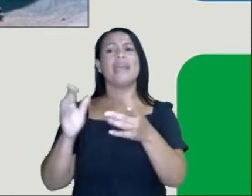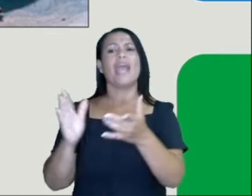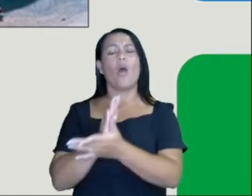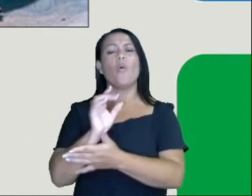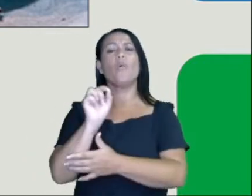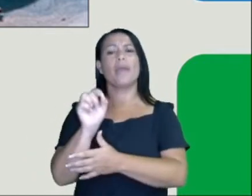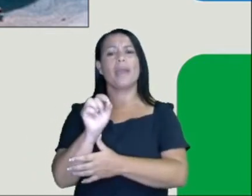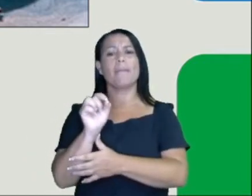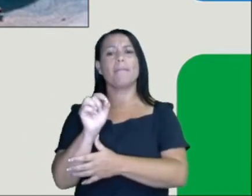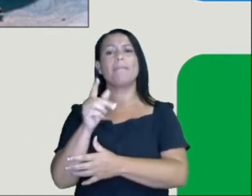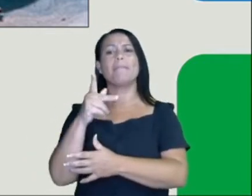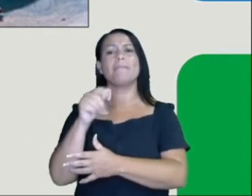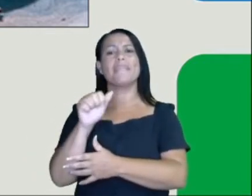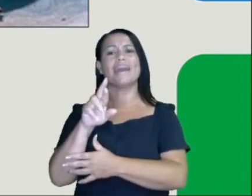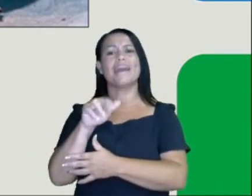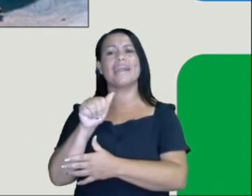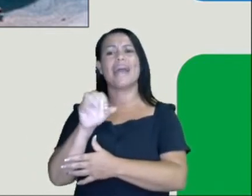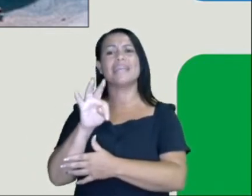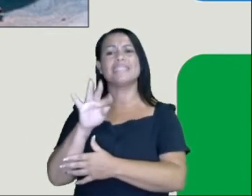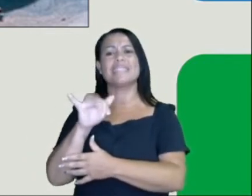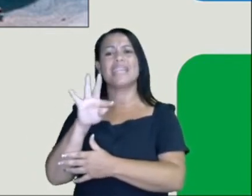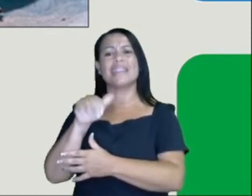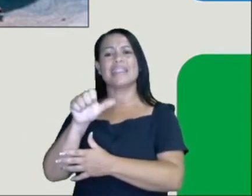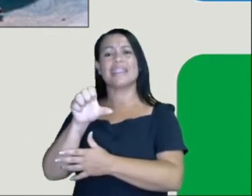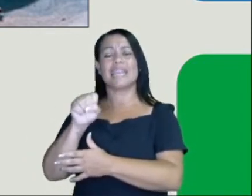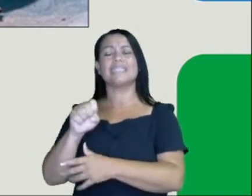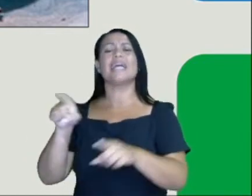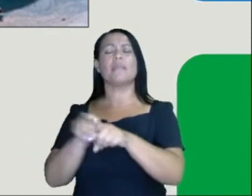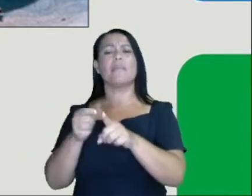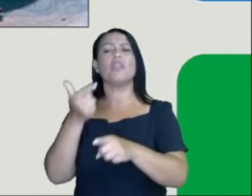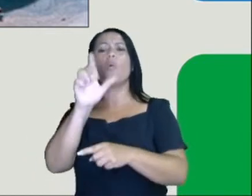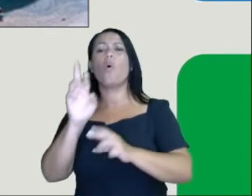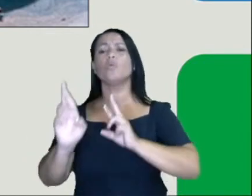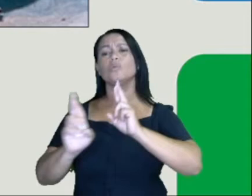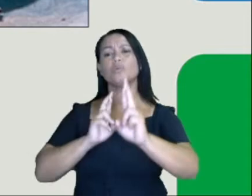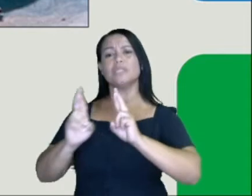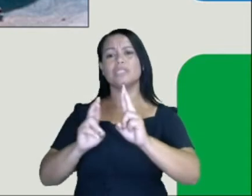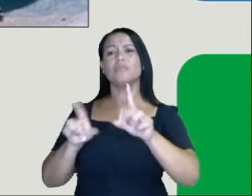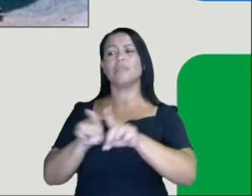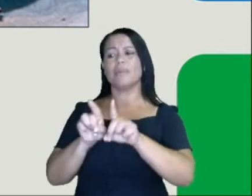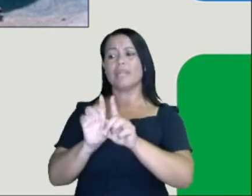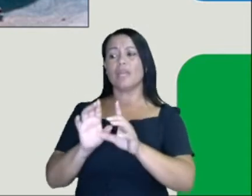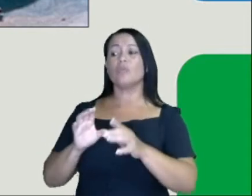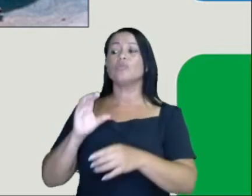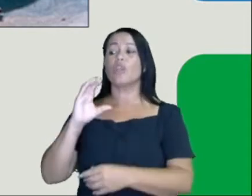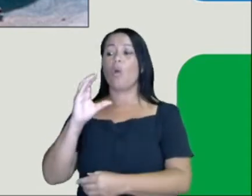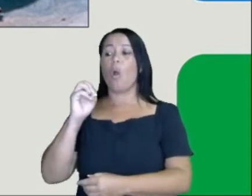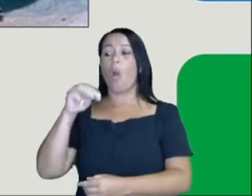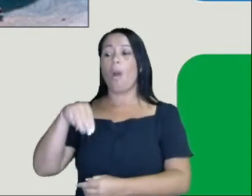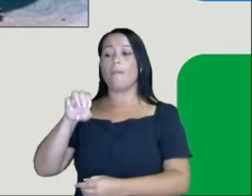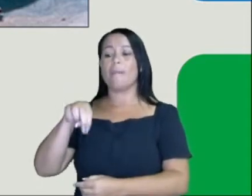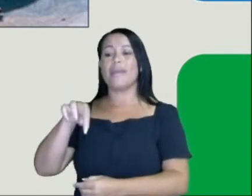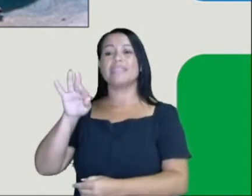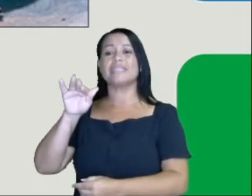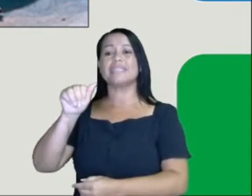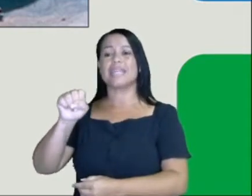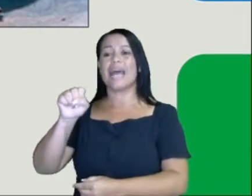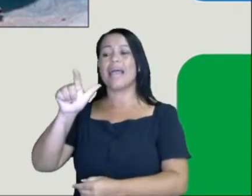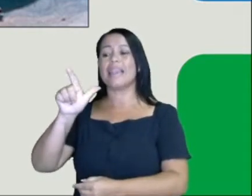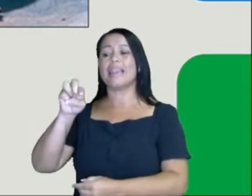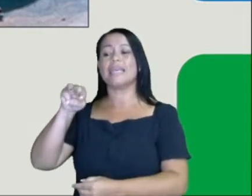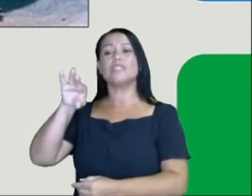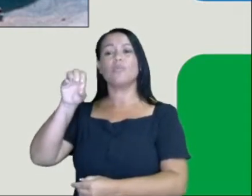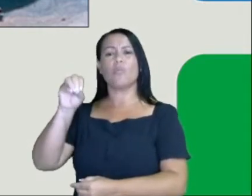planta. O outro tipo de relação é o comensalismo. O